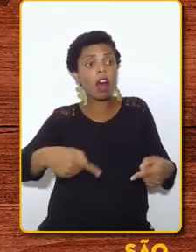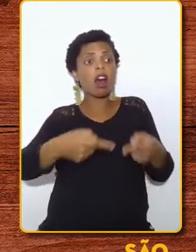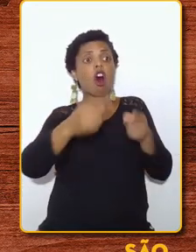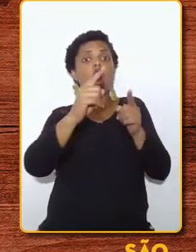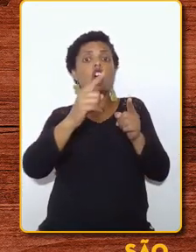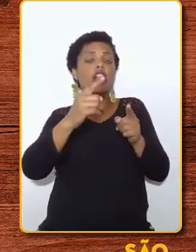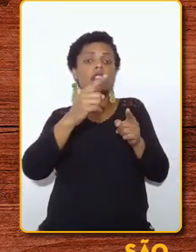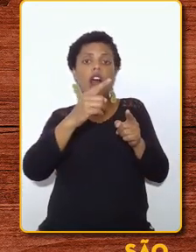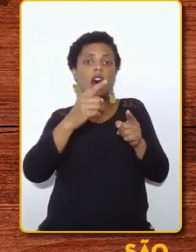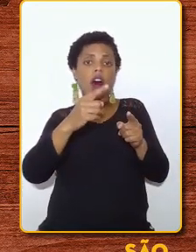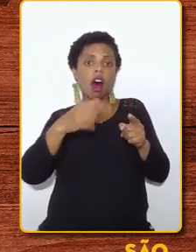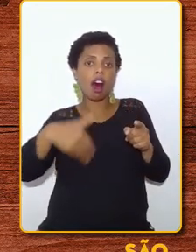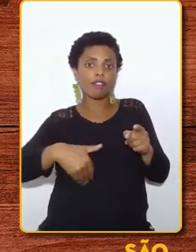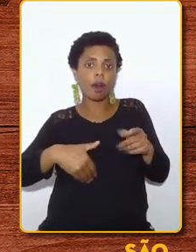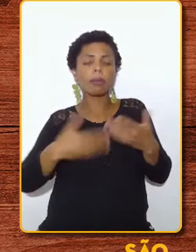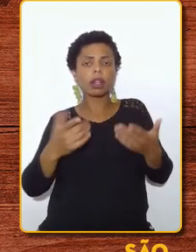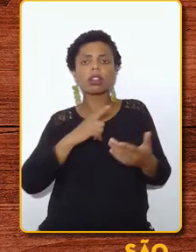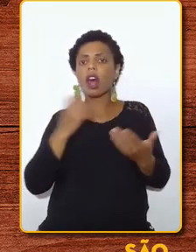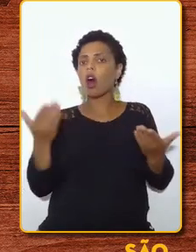presidente que vetou o aumento